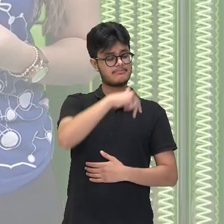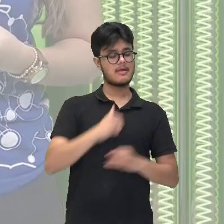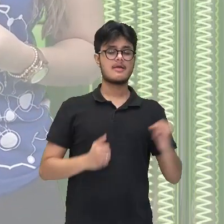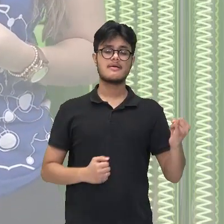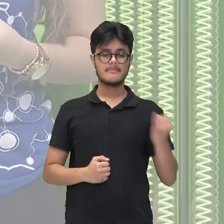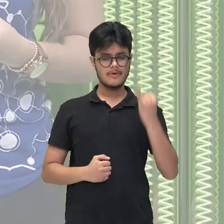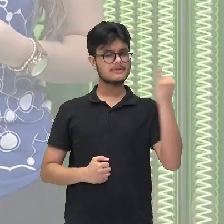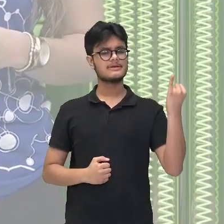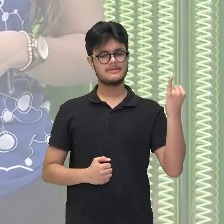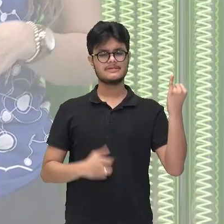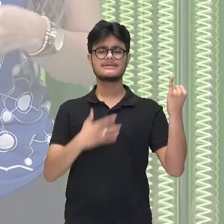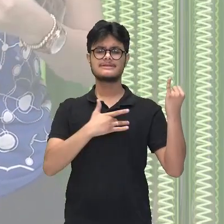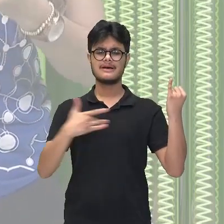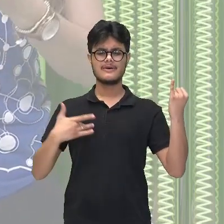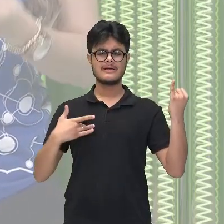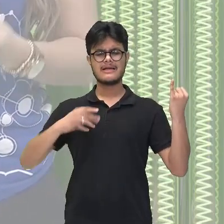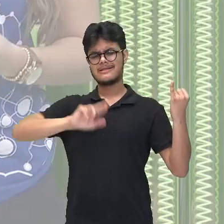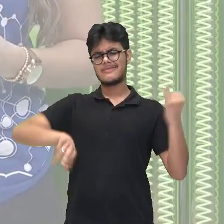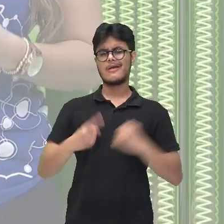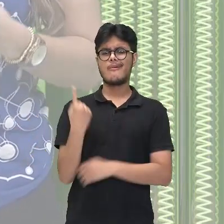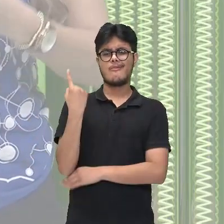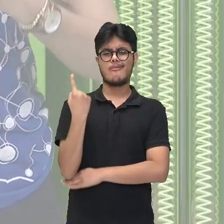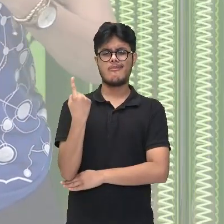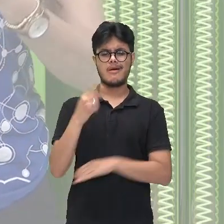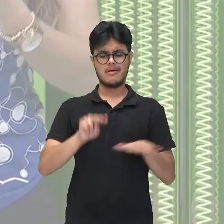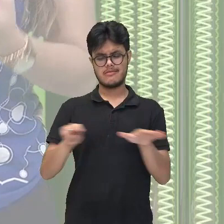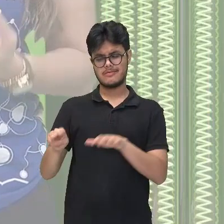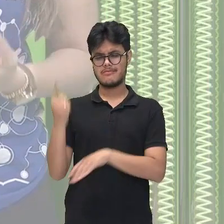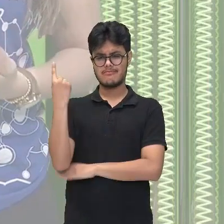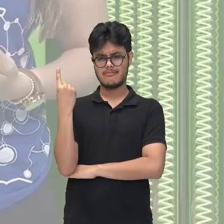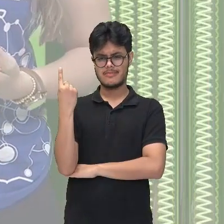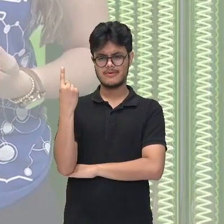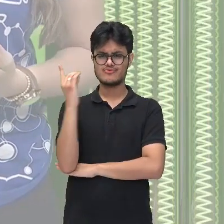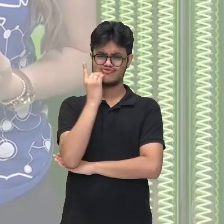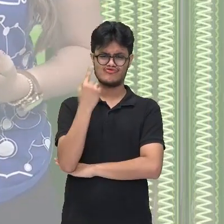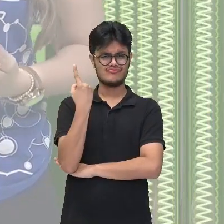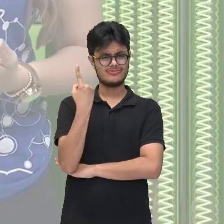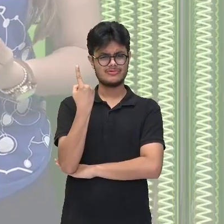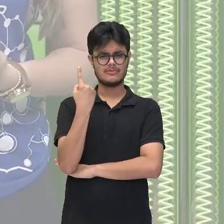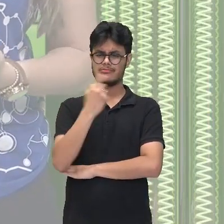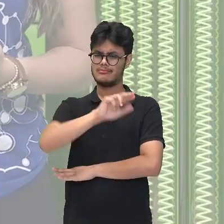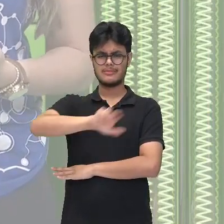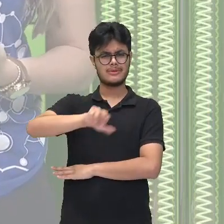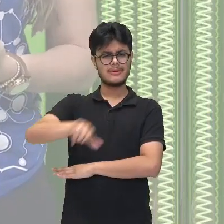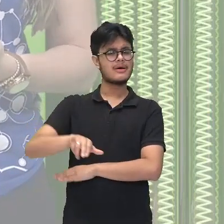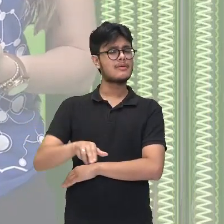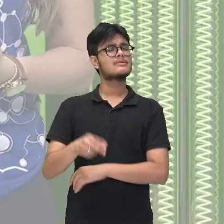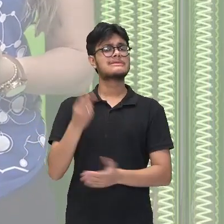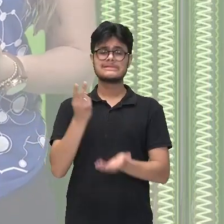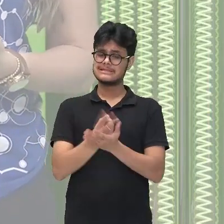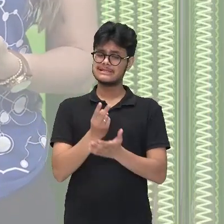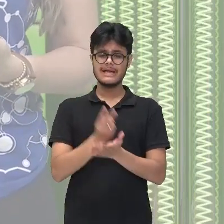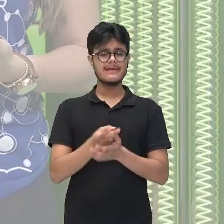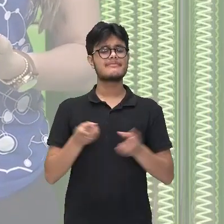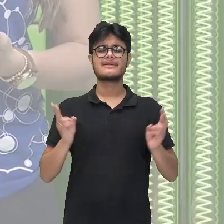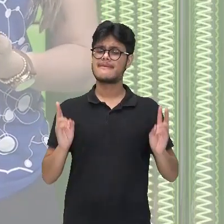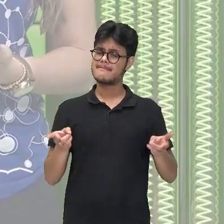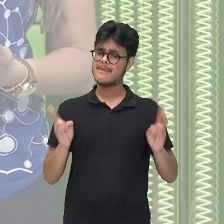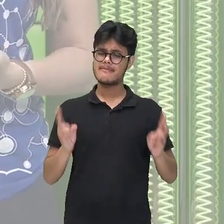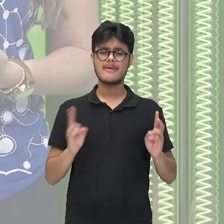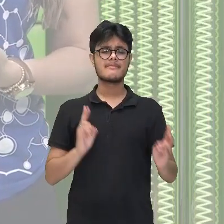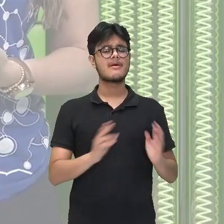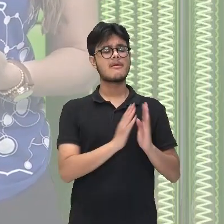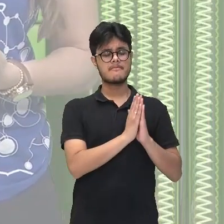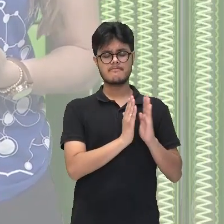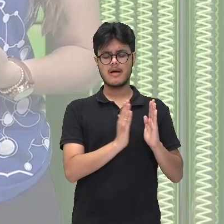maneira consistente, porque não é apenas uma vez na semana ou apenas uma vez no mês. Tem que ser algo que vire a